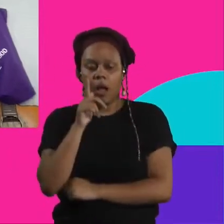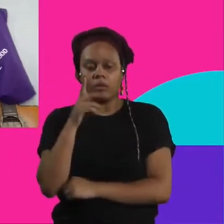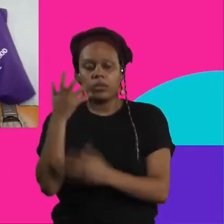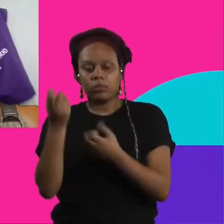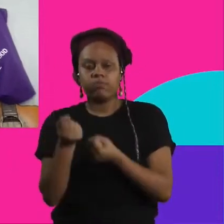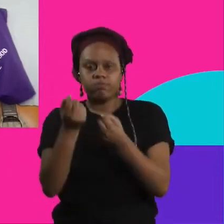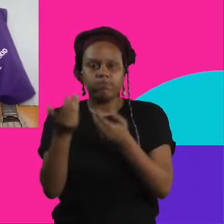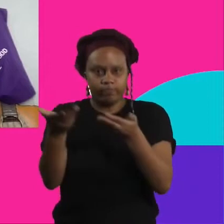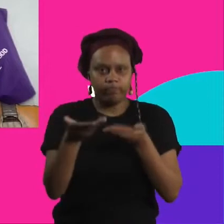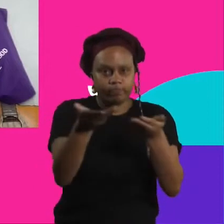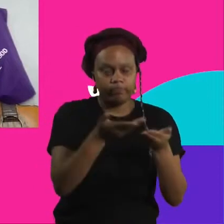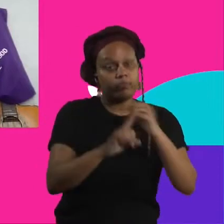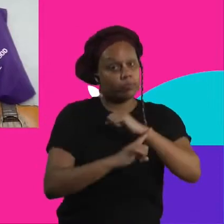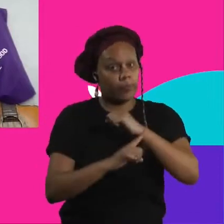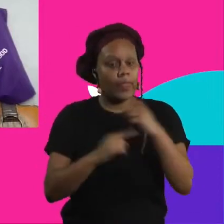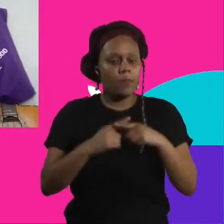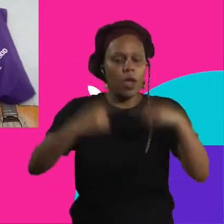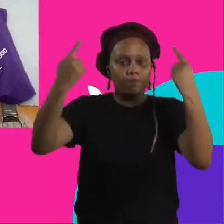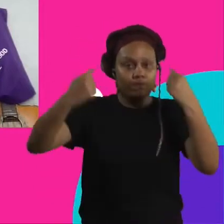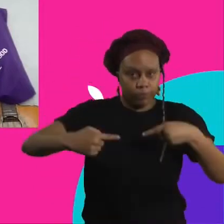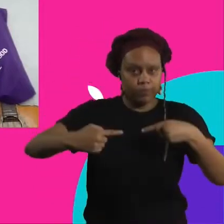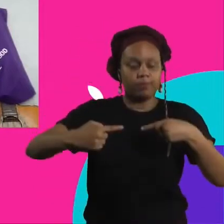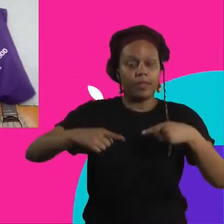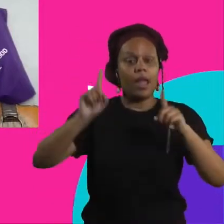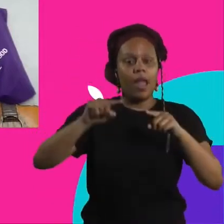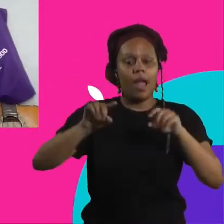a competição ela se torna um pouco mais intensa, né? Você